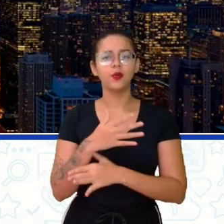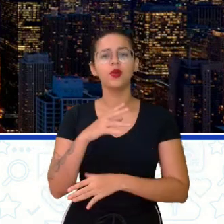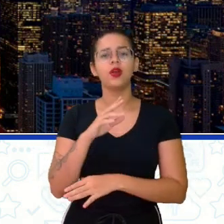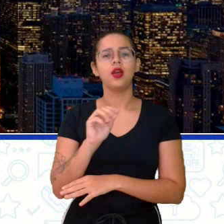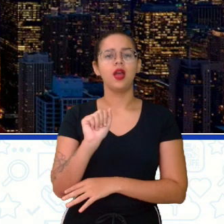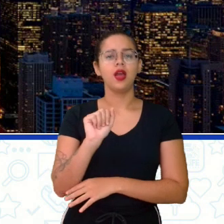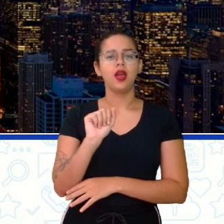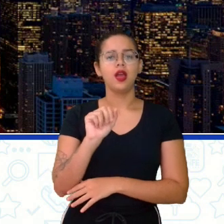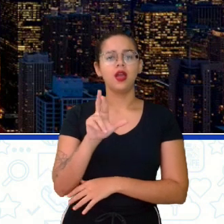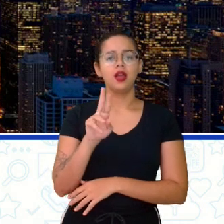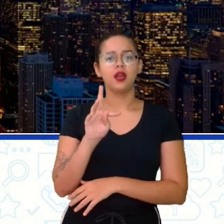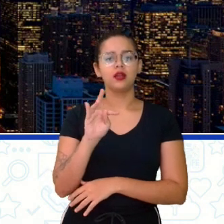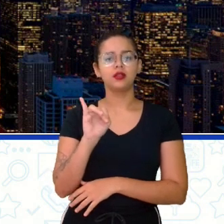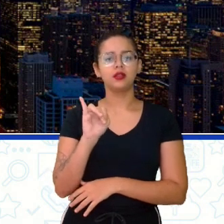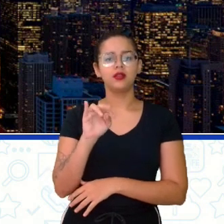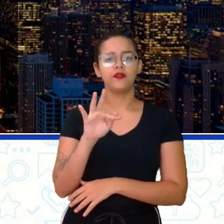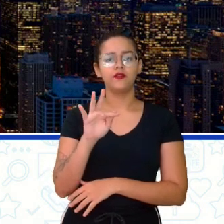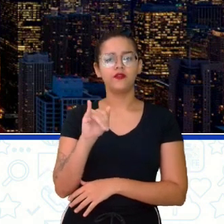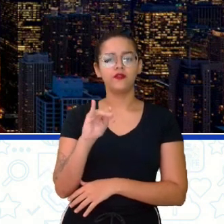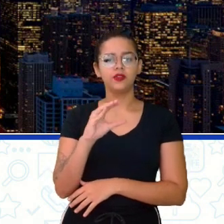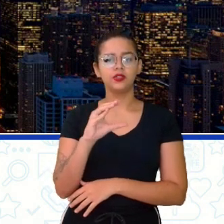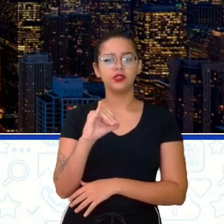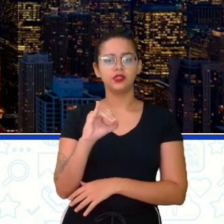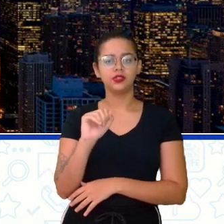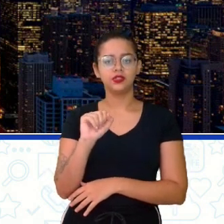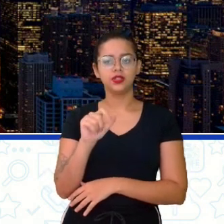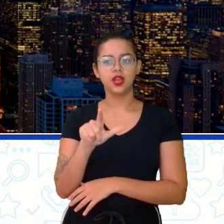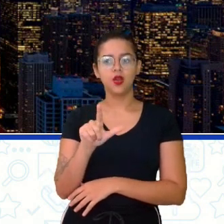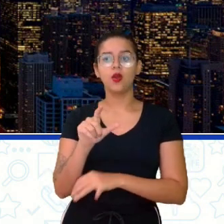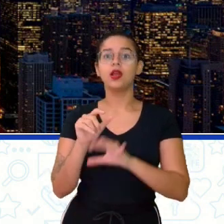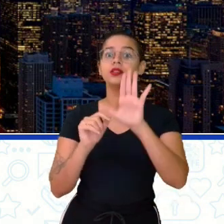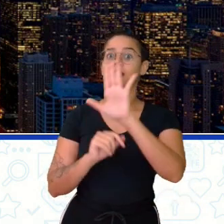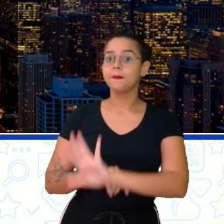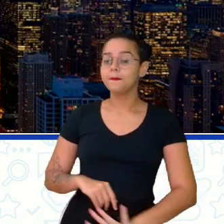nessa paisagem. Então, essa paisagem aqui, ela foi